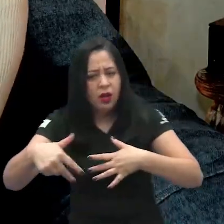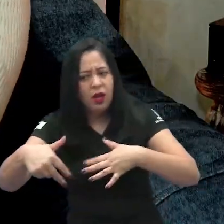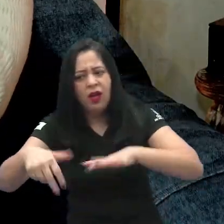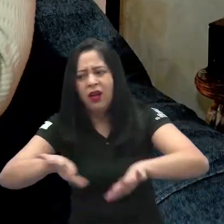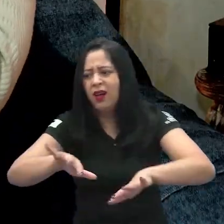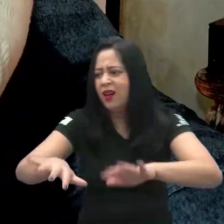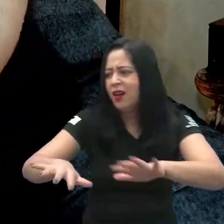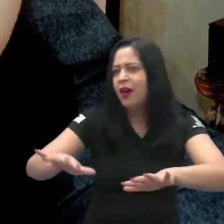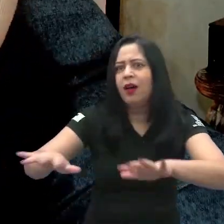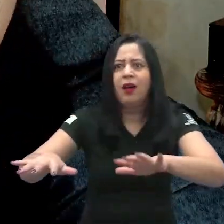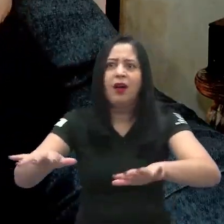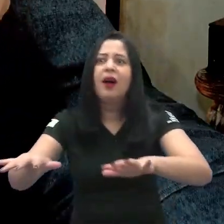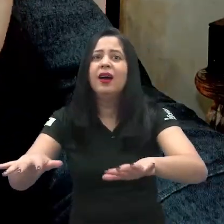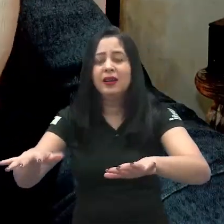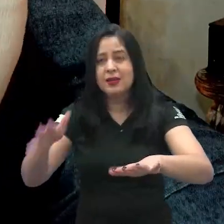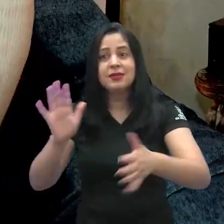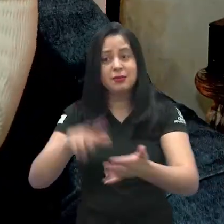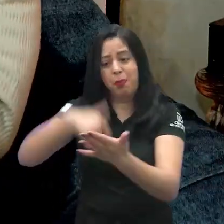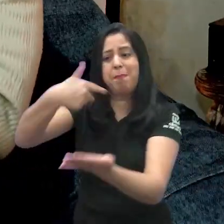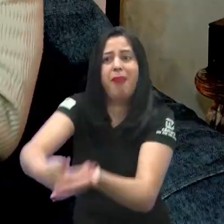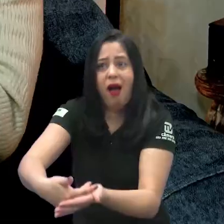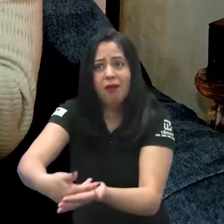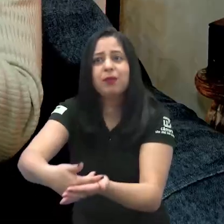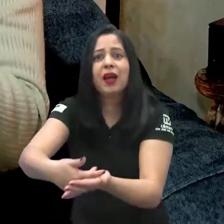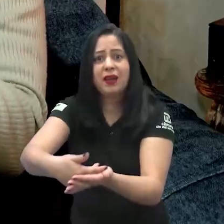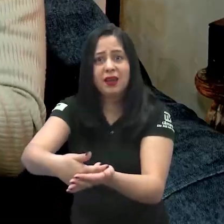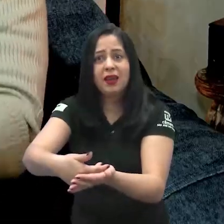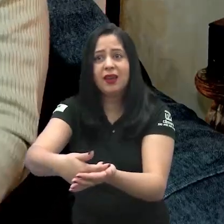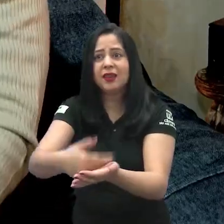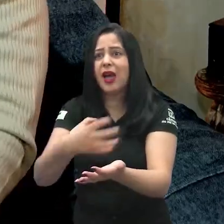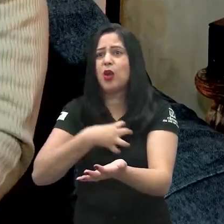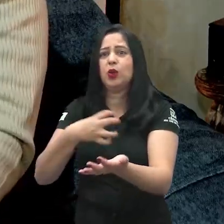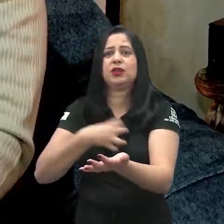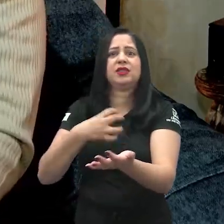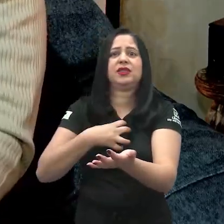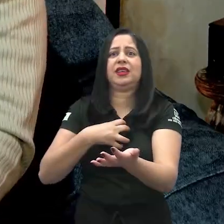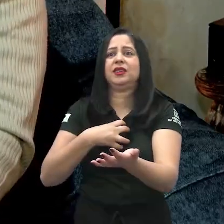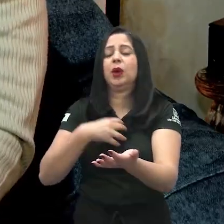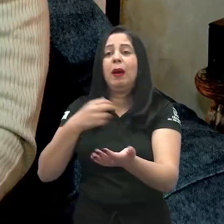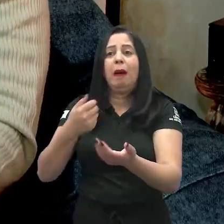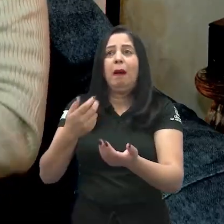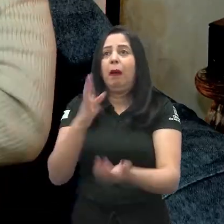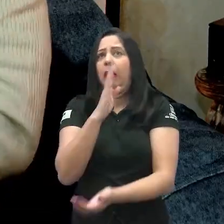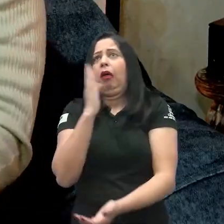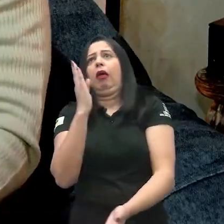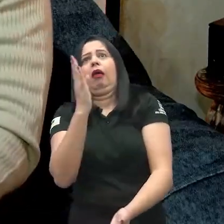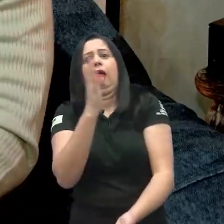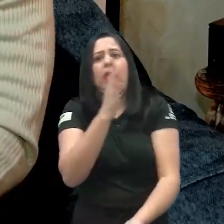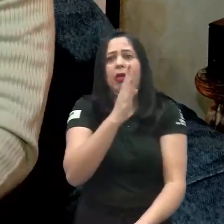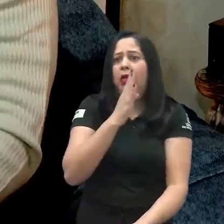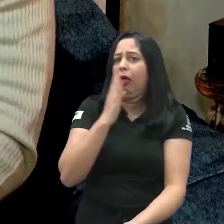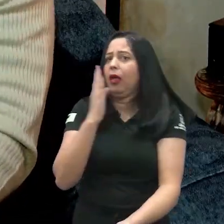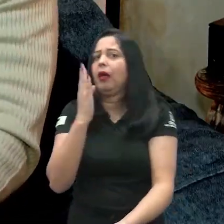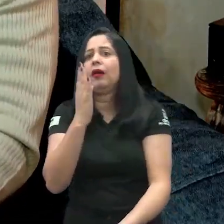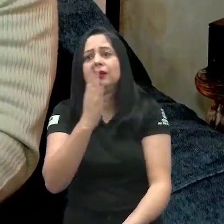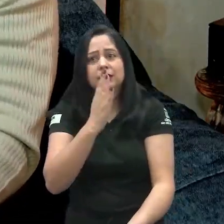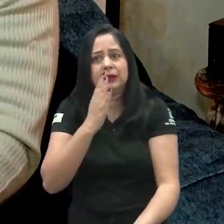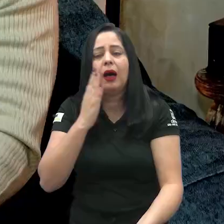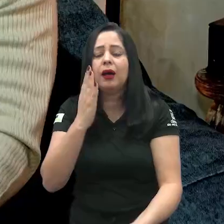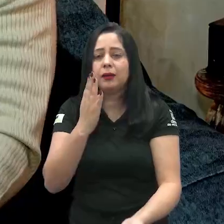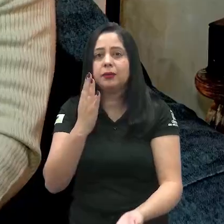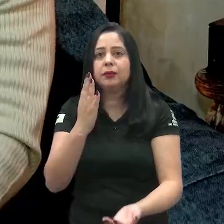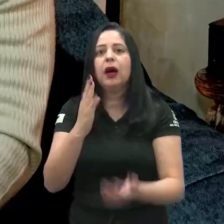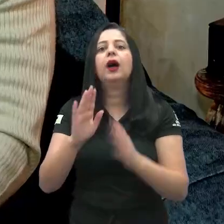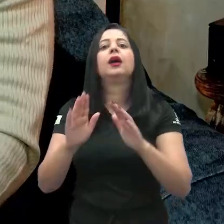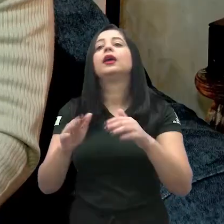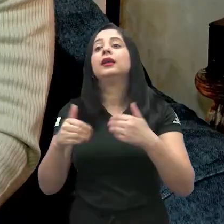esbarrava nas coisas, eu acabava caindo no chão, entendeu? Tipo, era uma sensação de desmaio, às vezes eu tinha que deitar no chão porque eu tinha certeza que eu ia desmaiar ali, sabe?